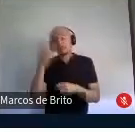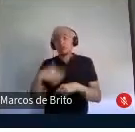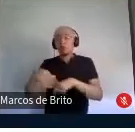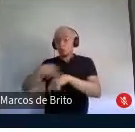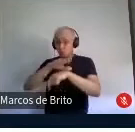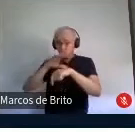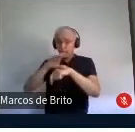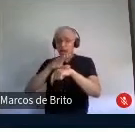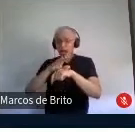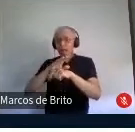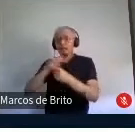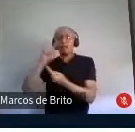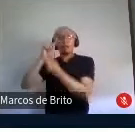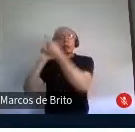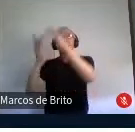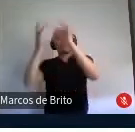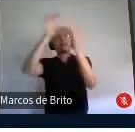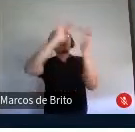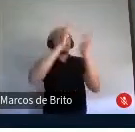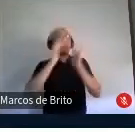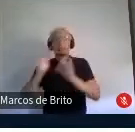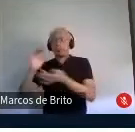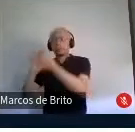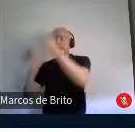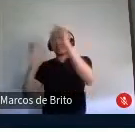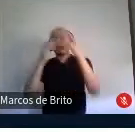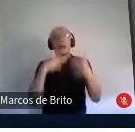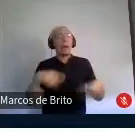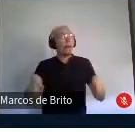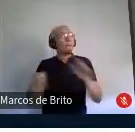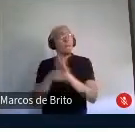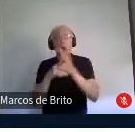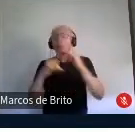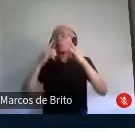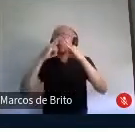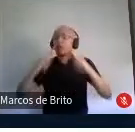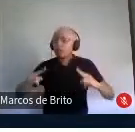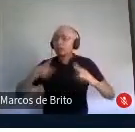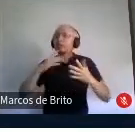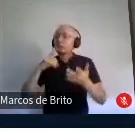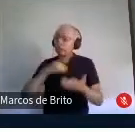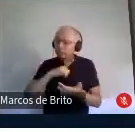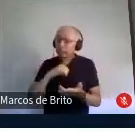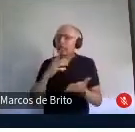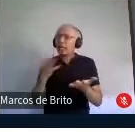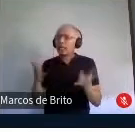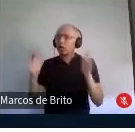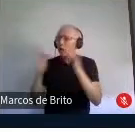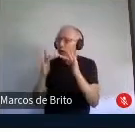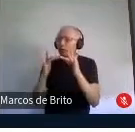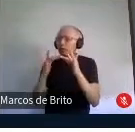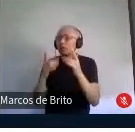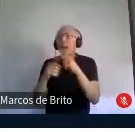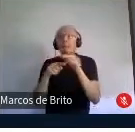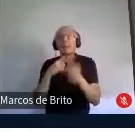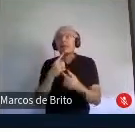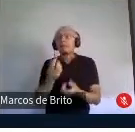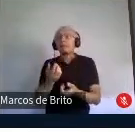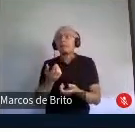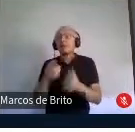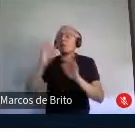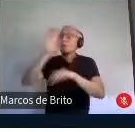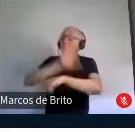interagirem entre si, interagirem com o IMES, né? Mas mesmo assim, cada um tem uma oferta diferenciada